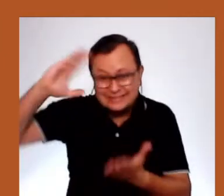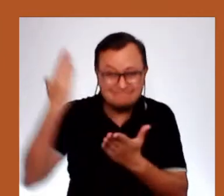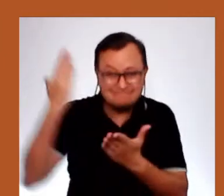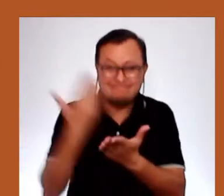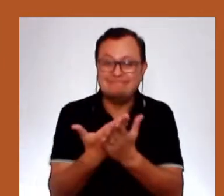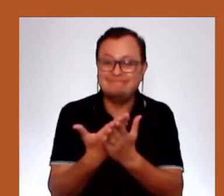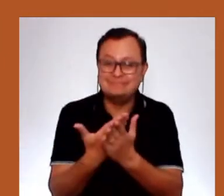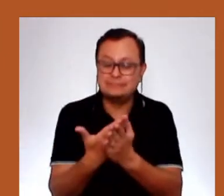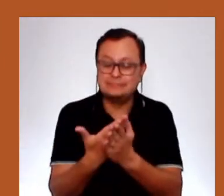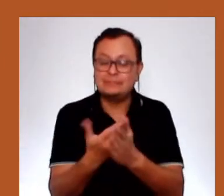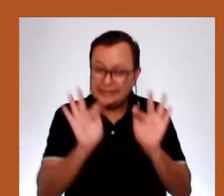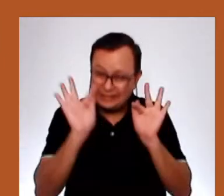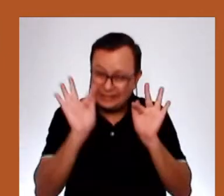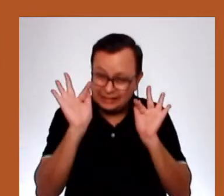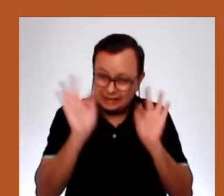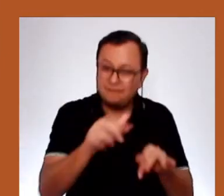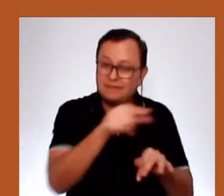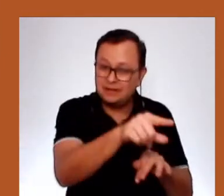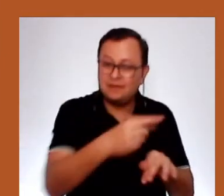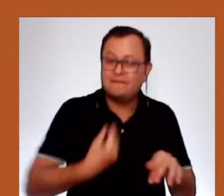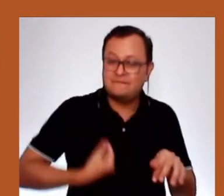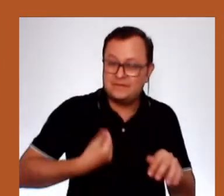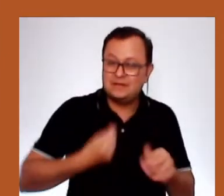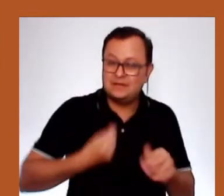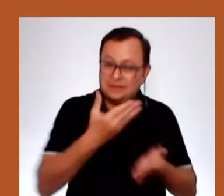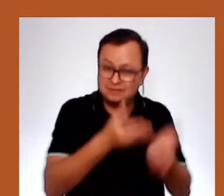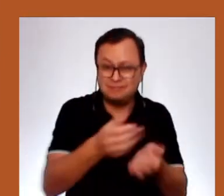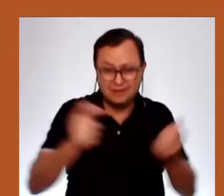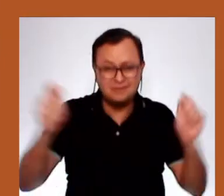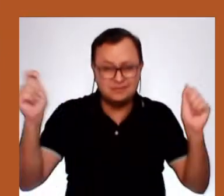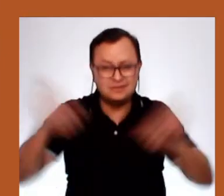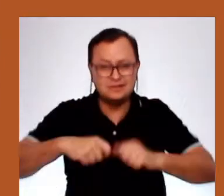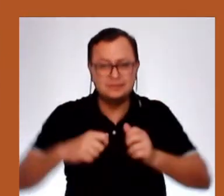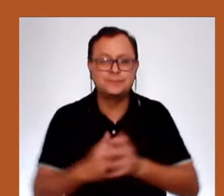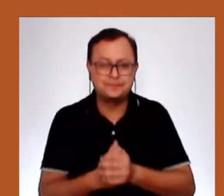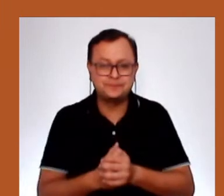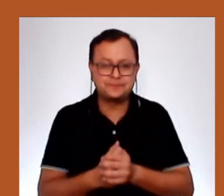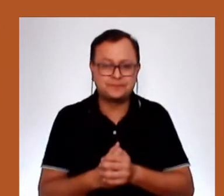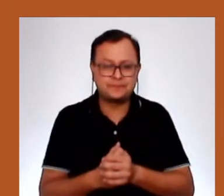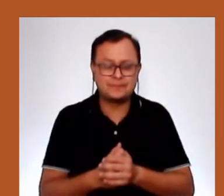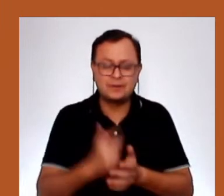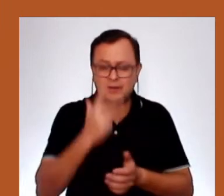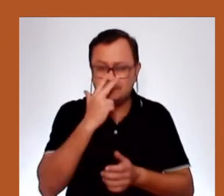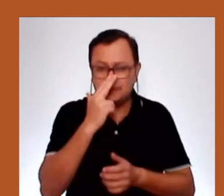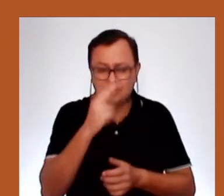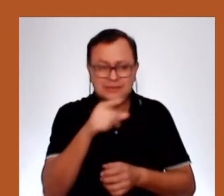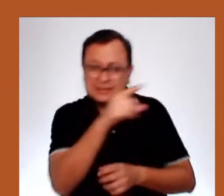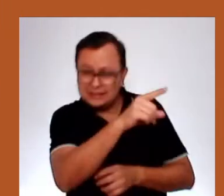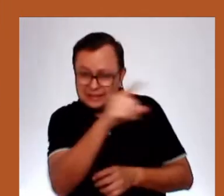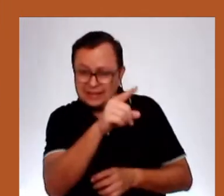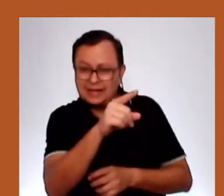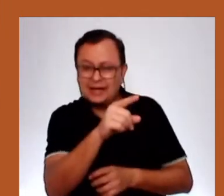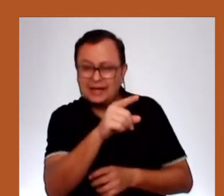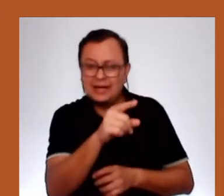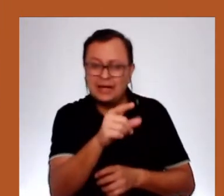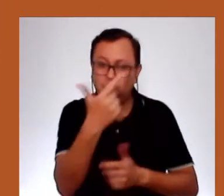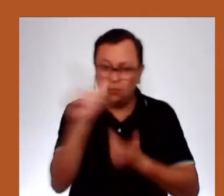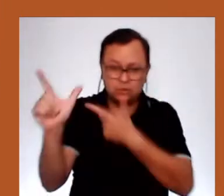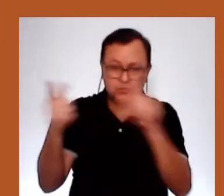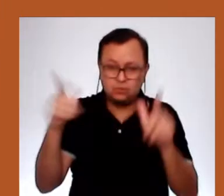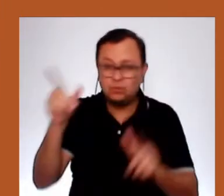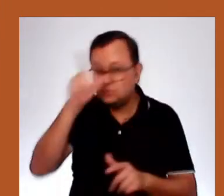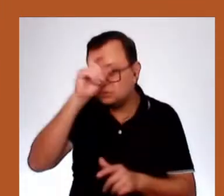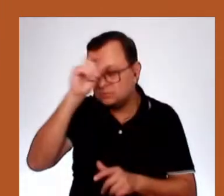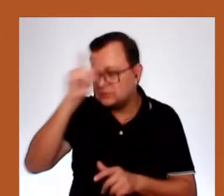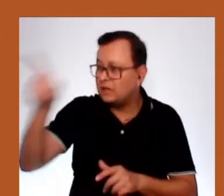que nos permite acreditar em outro modelo de saúde. Sim, né? Sim. Sociedade. Sociedade.